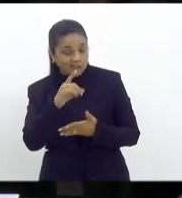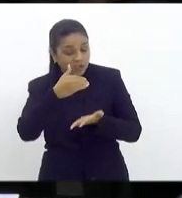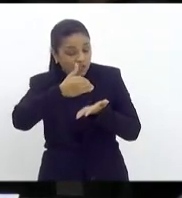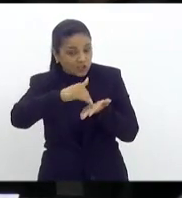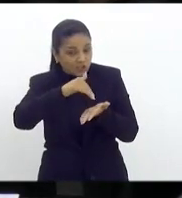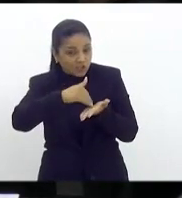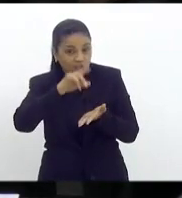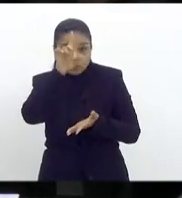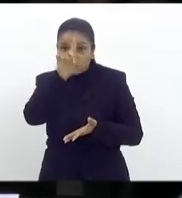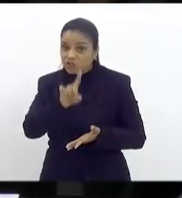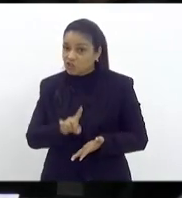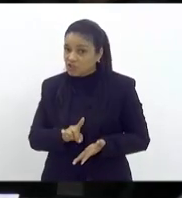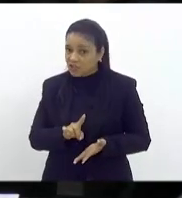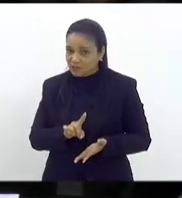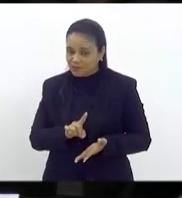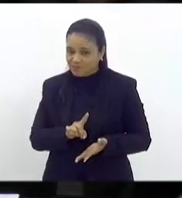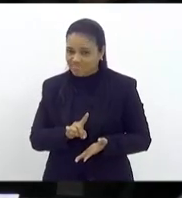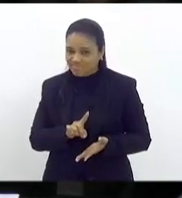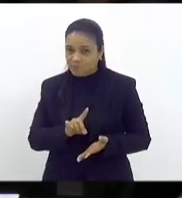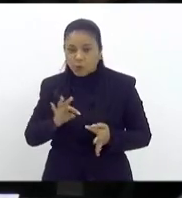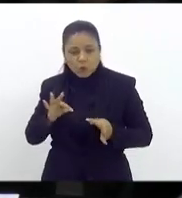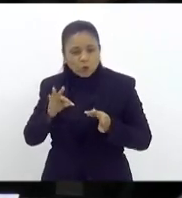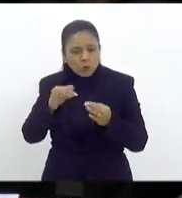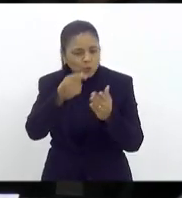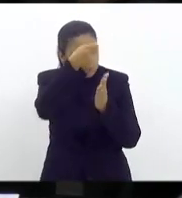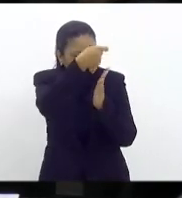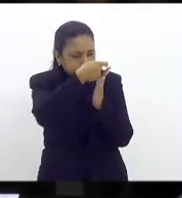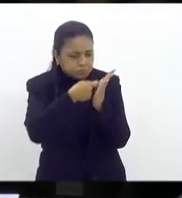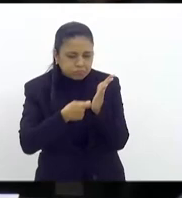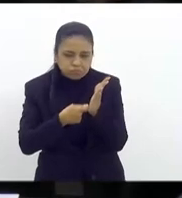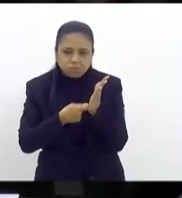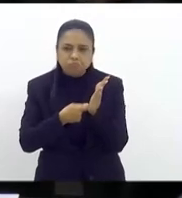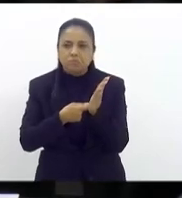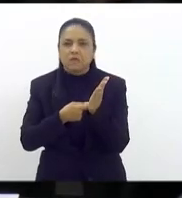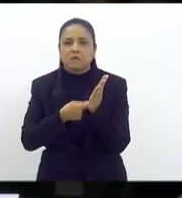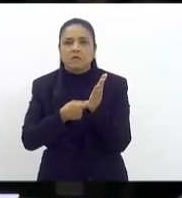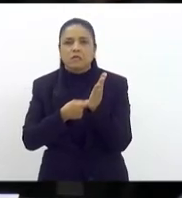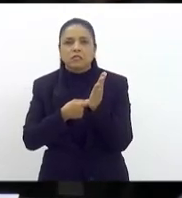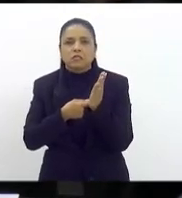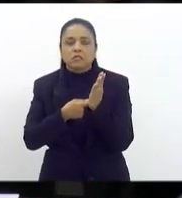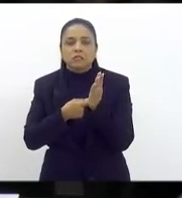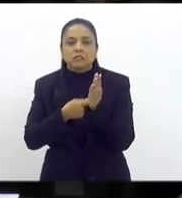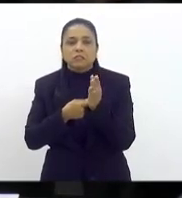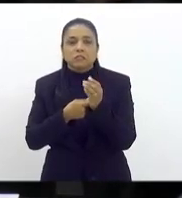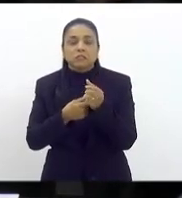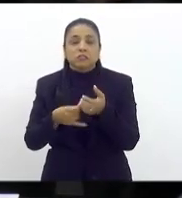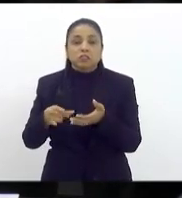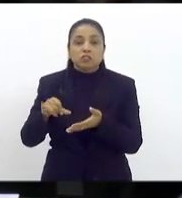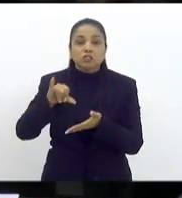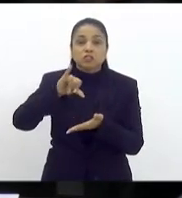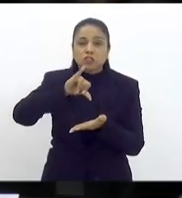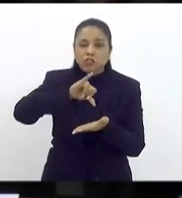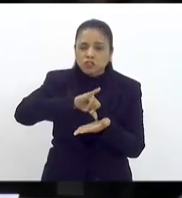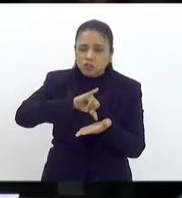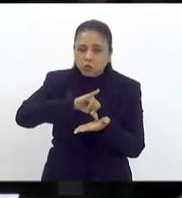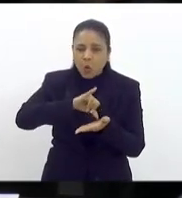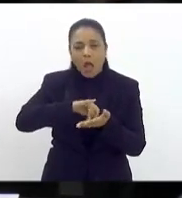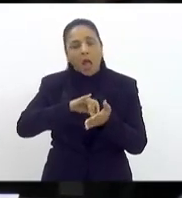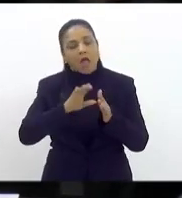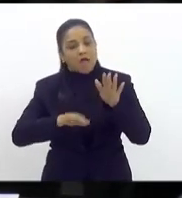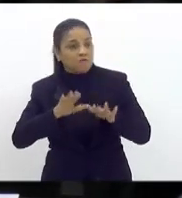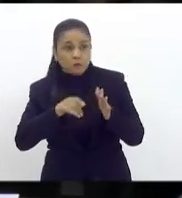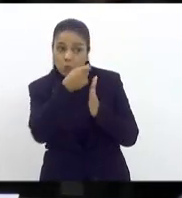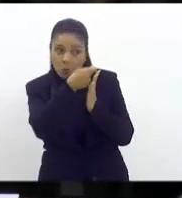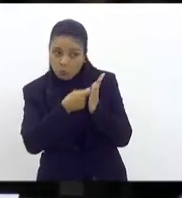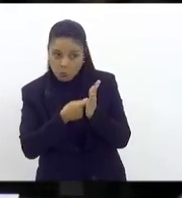de direitos. Todos os autores, compositores, titulares, que nem sempre os titulares são autores, isso também posso